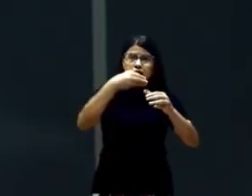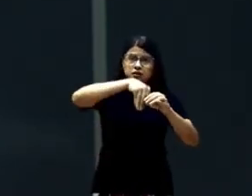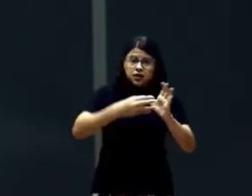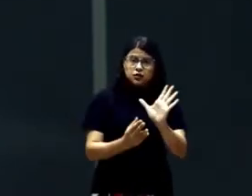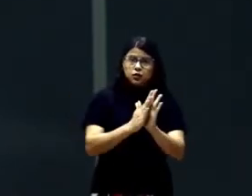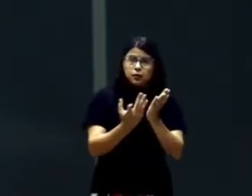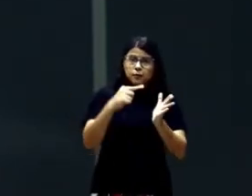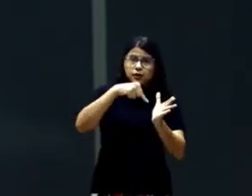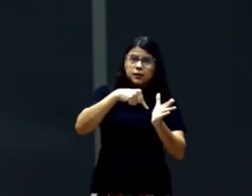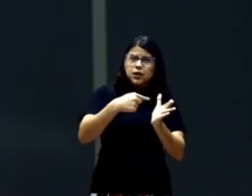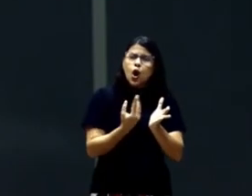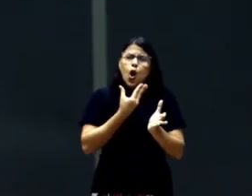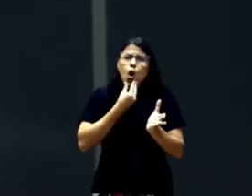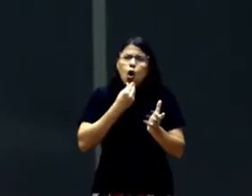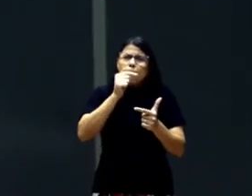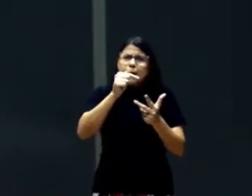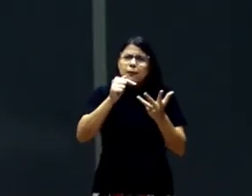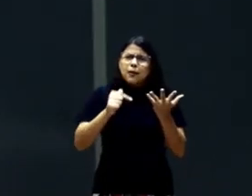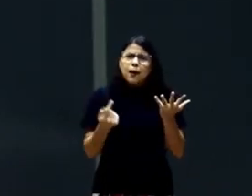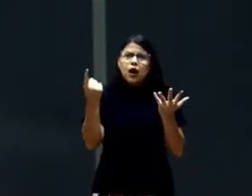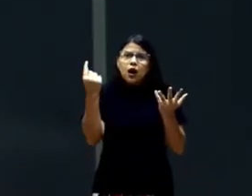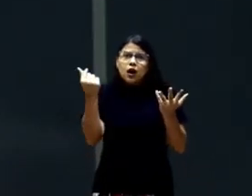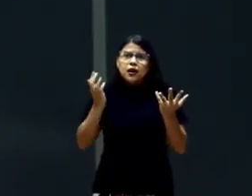Olhe para a Bíblia e você vai ver Abraão.